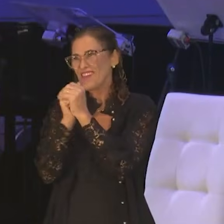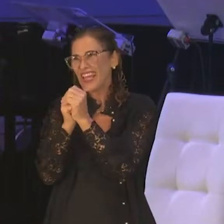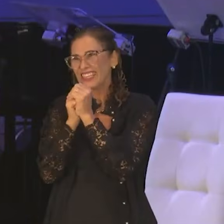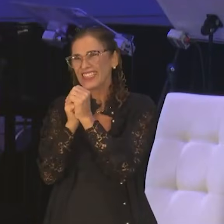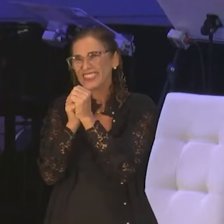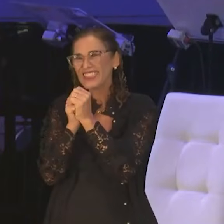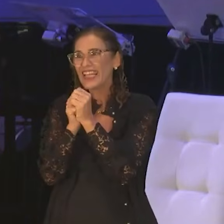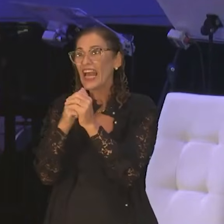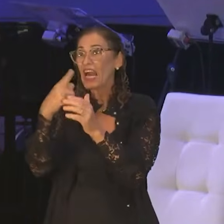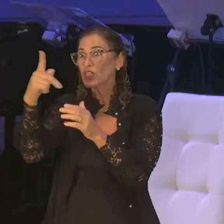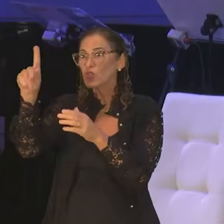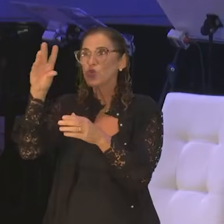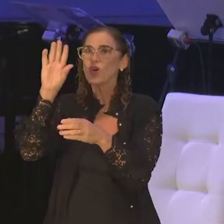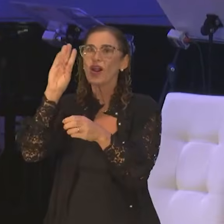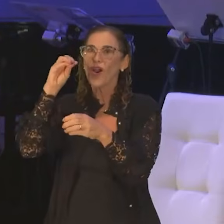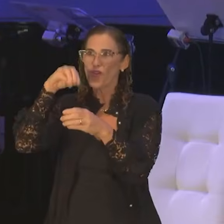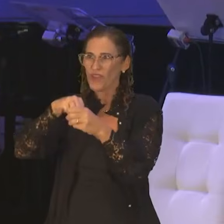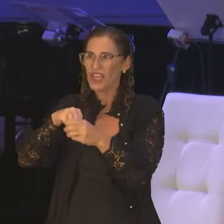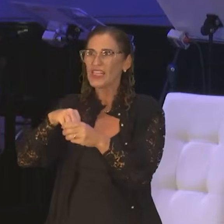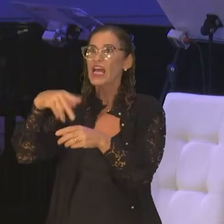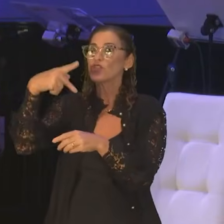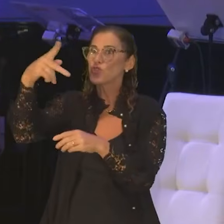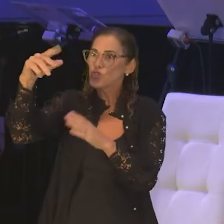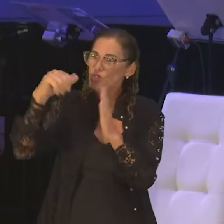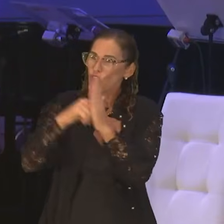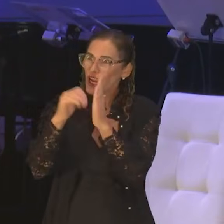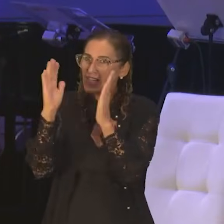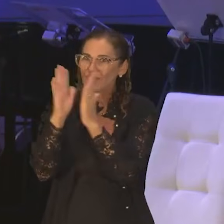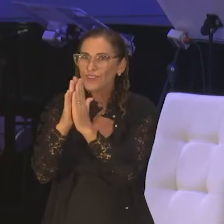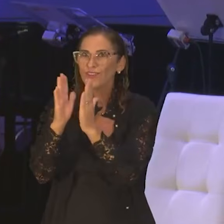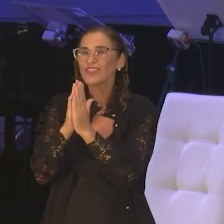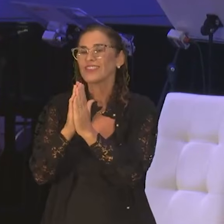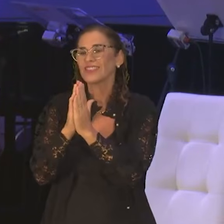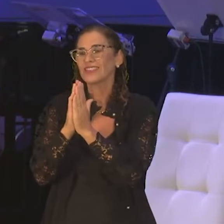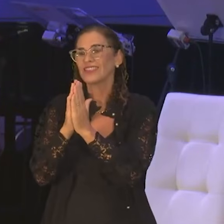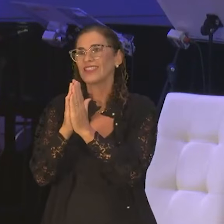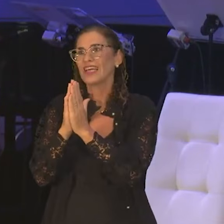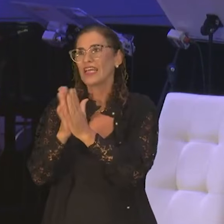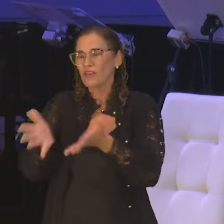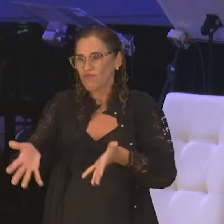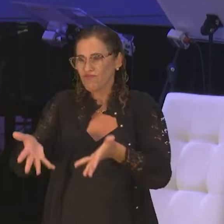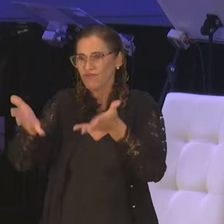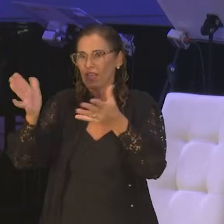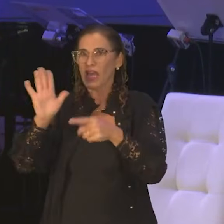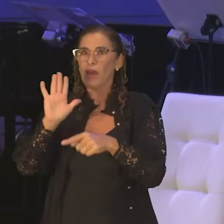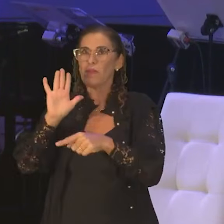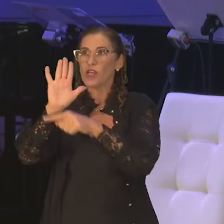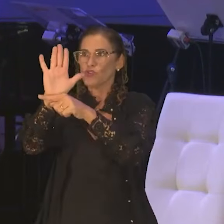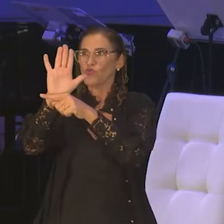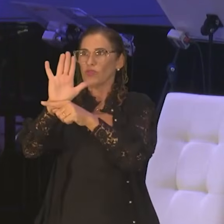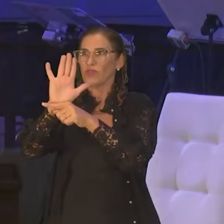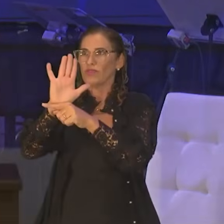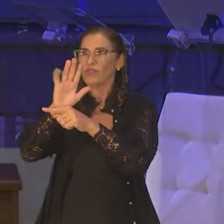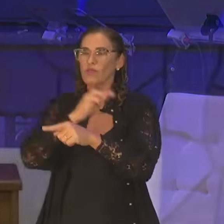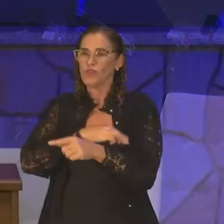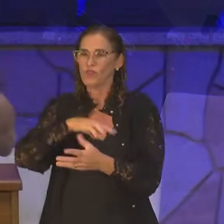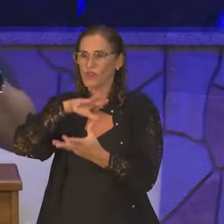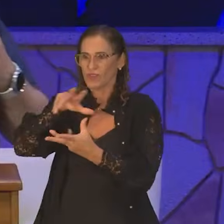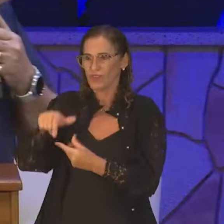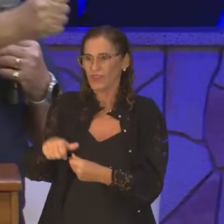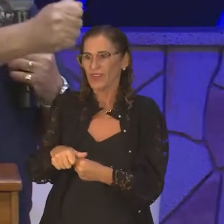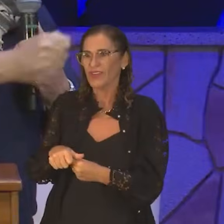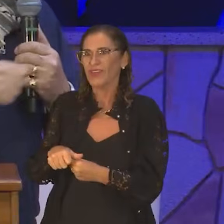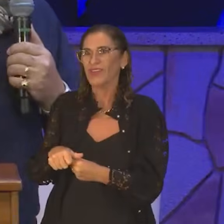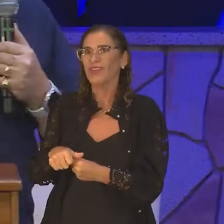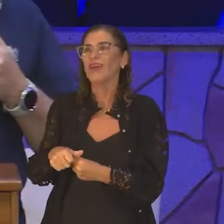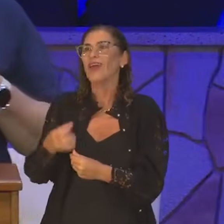A sua oferta e as suas orações e a sua campanha para a Junta de Missões Mundiais